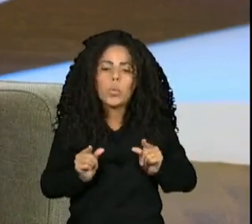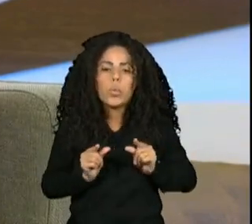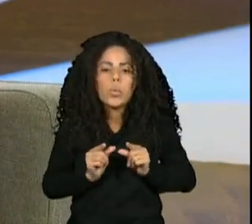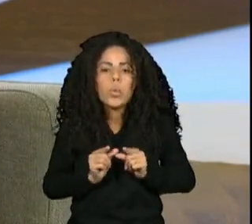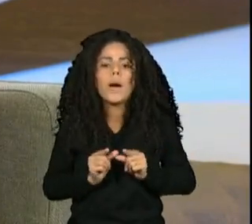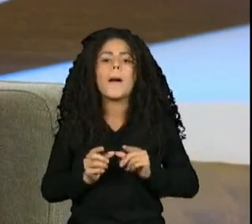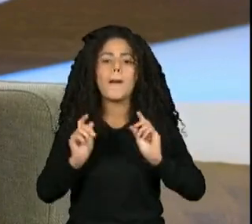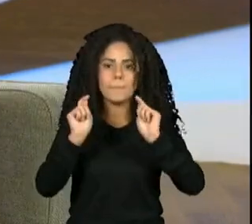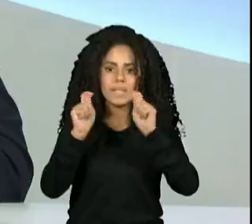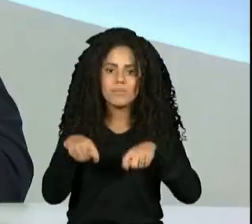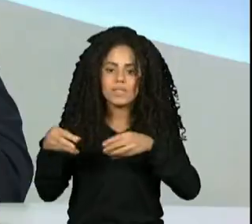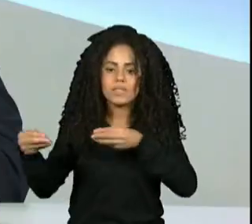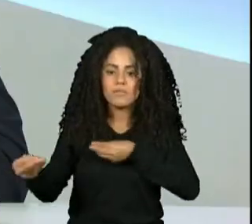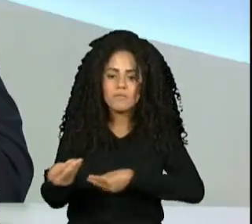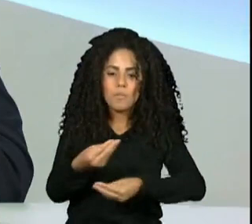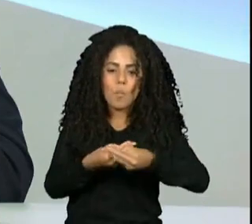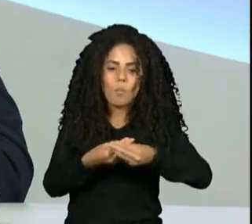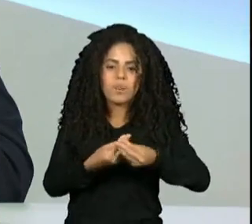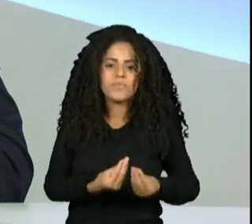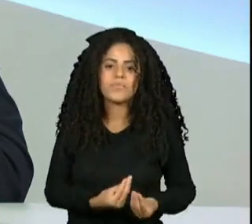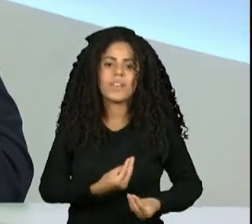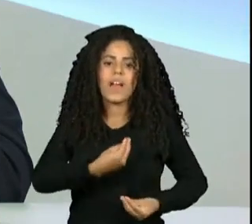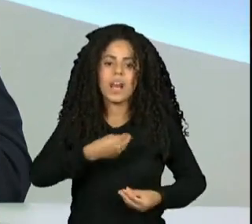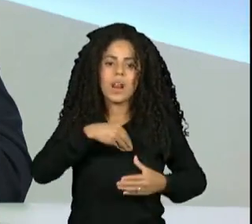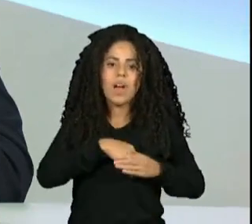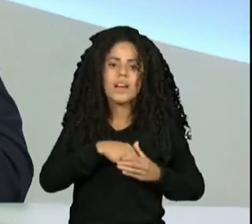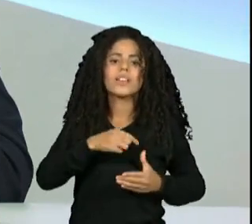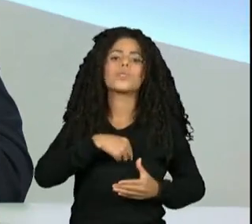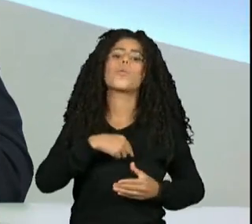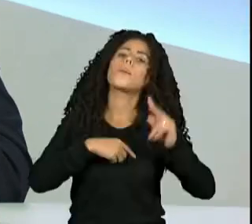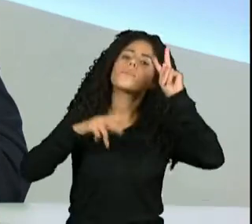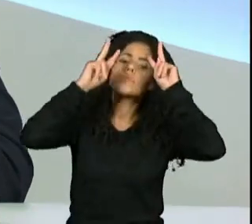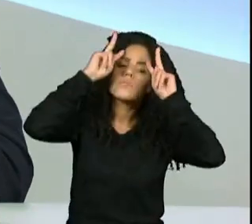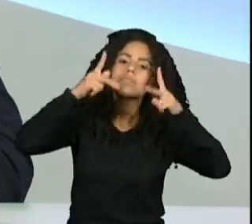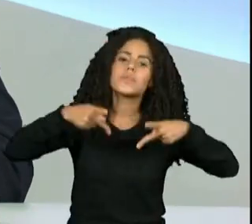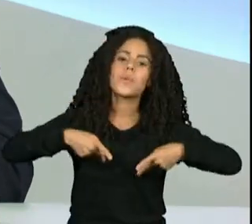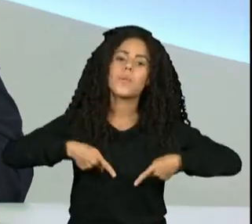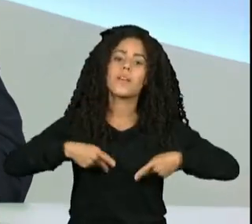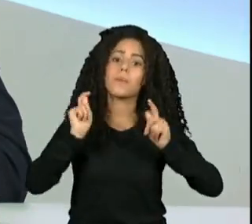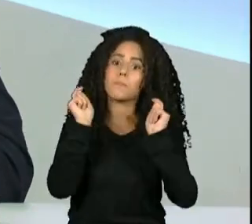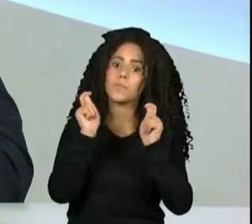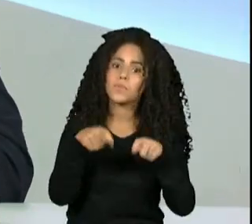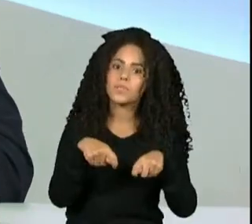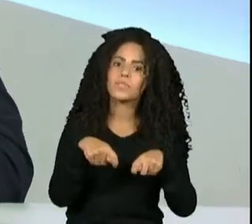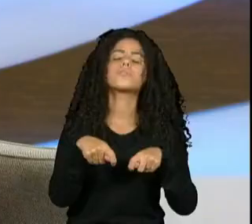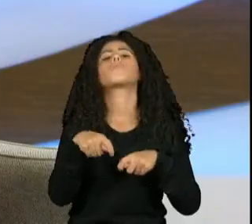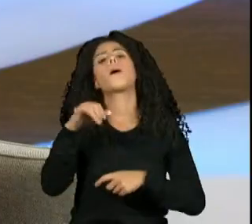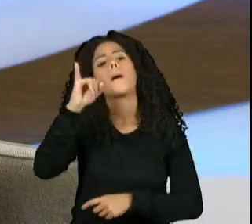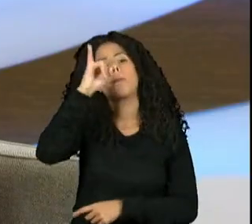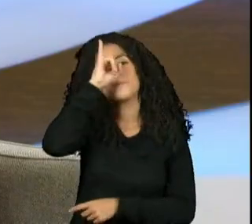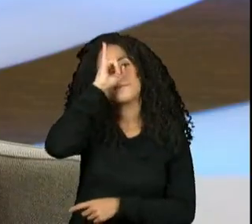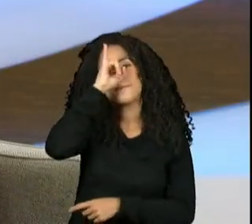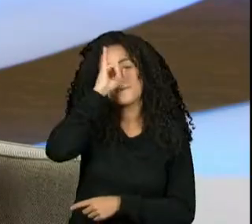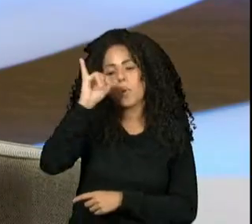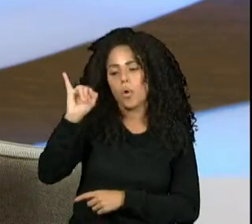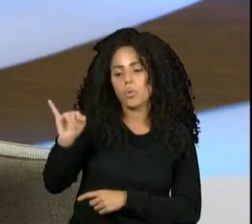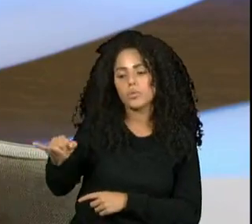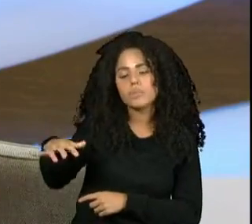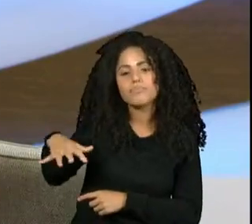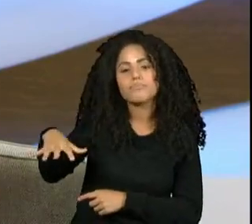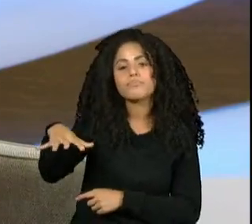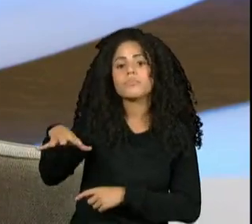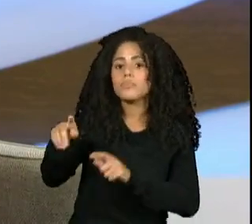aguda. E com isso, então, é possível a gente ter porcos que a gente chama com esses